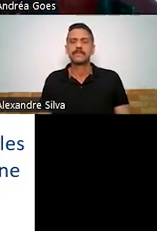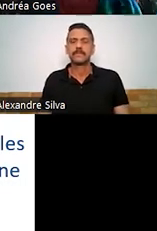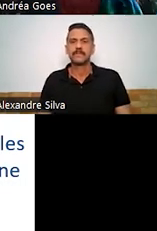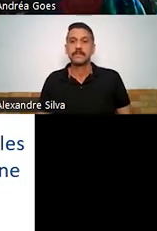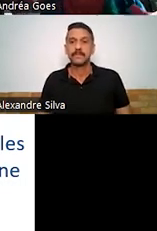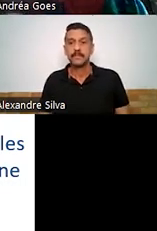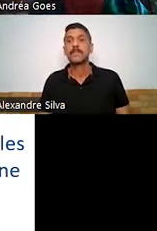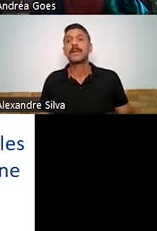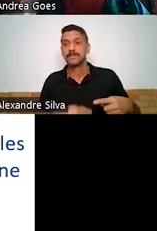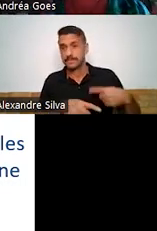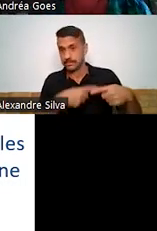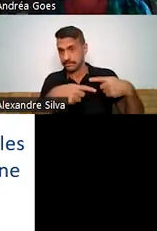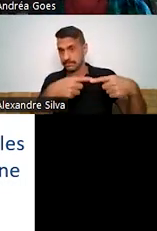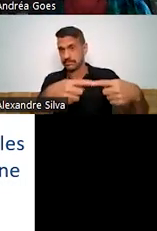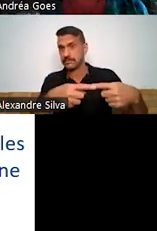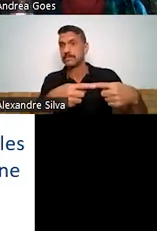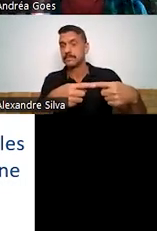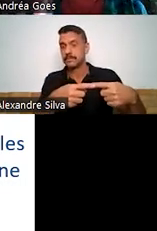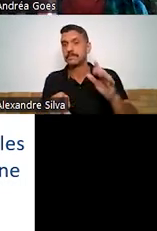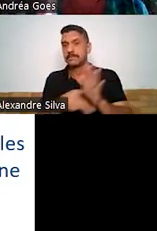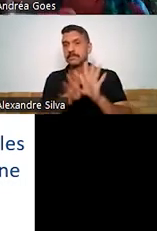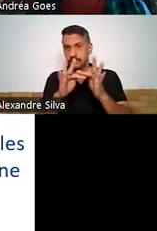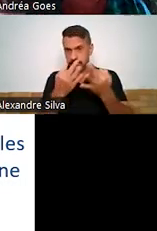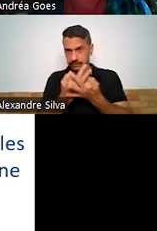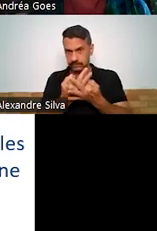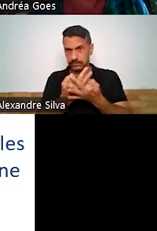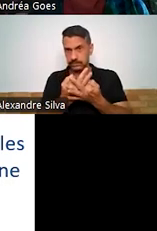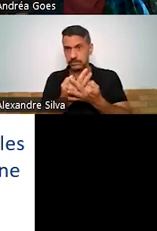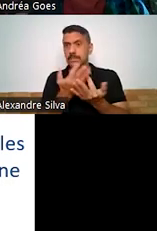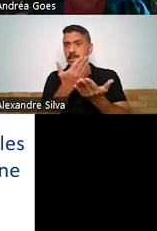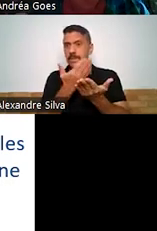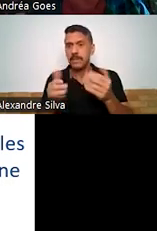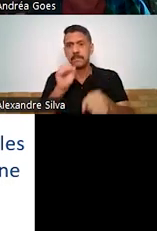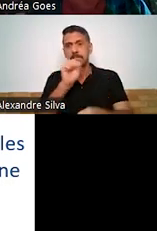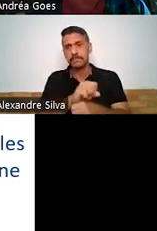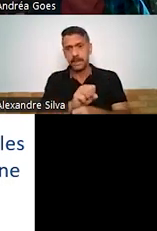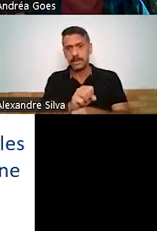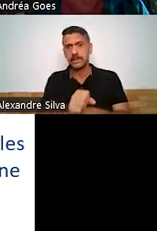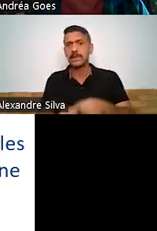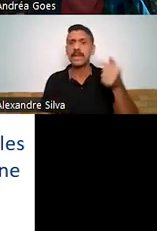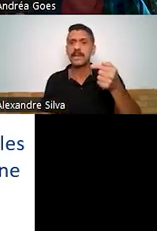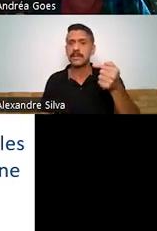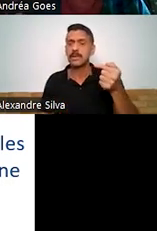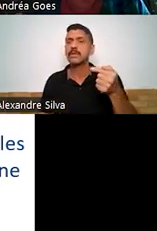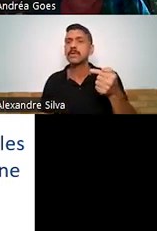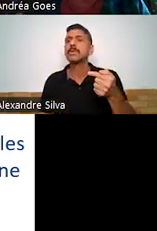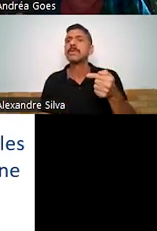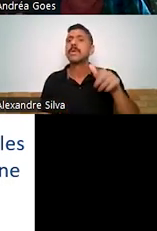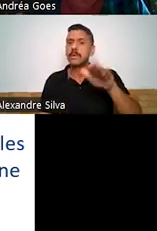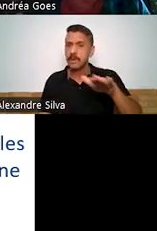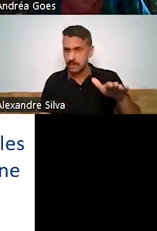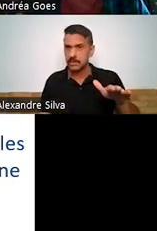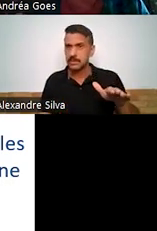essa descendência, essa linhagem familiar, ela se termina aqui, nessa geração 7, com uma criança que